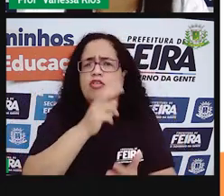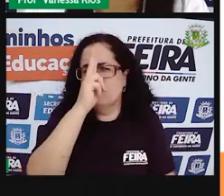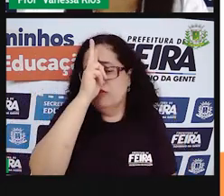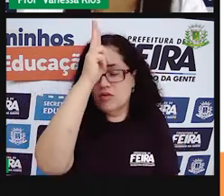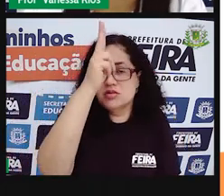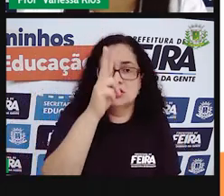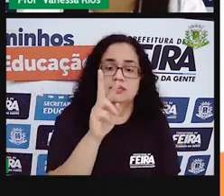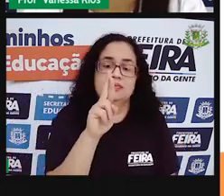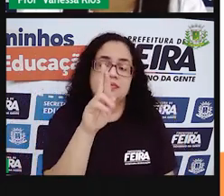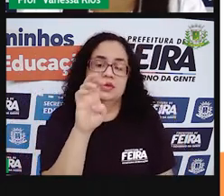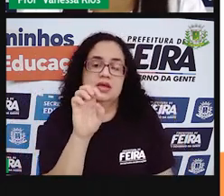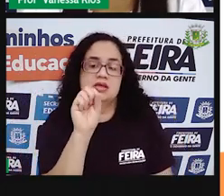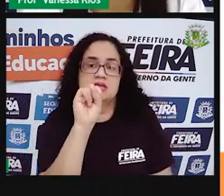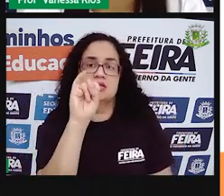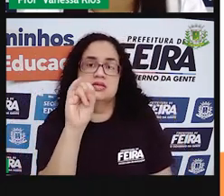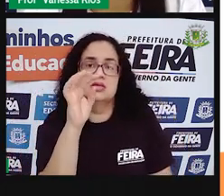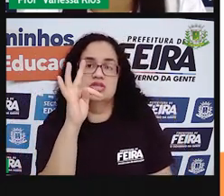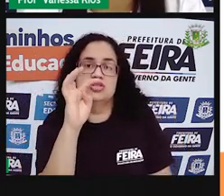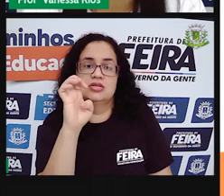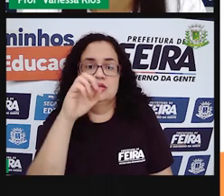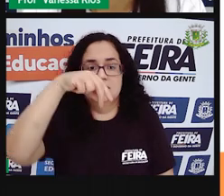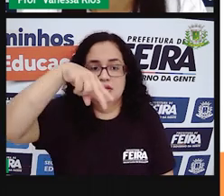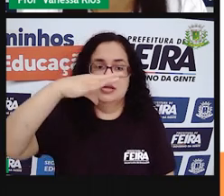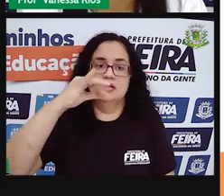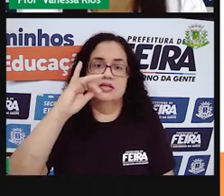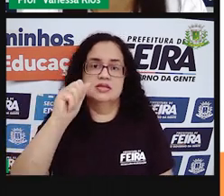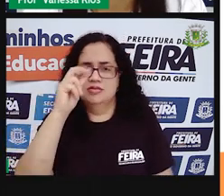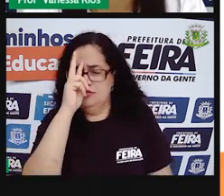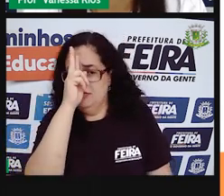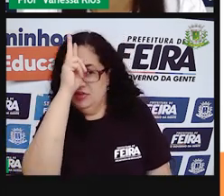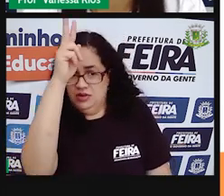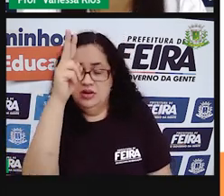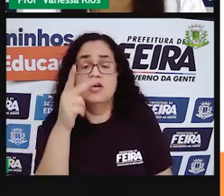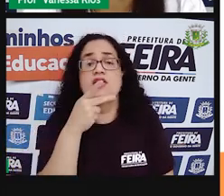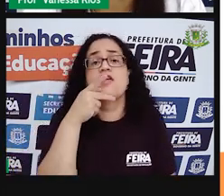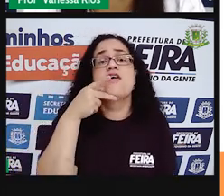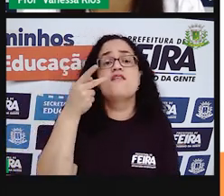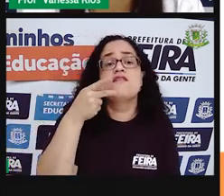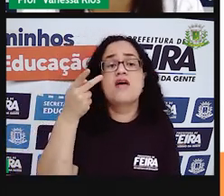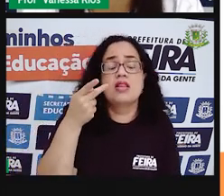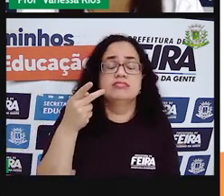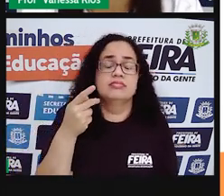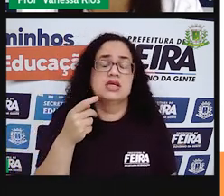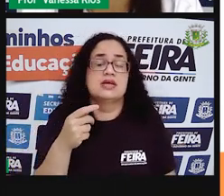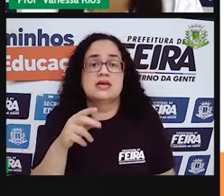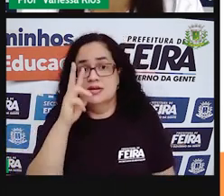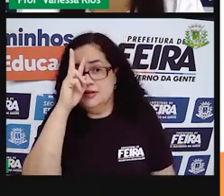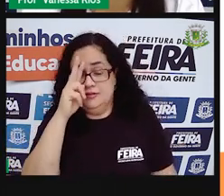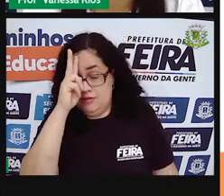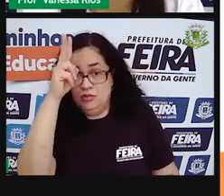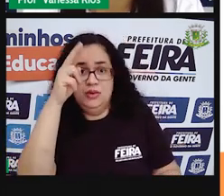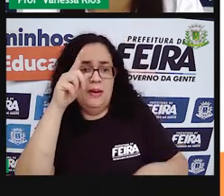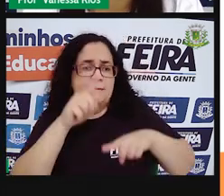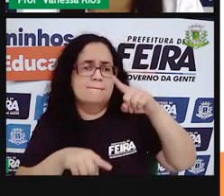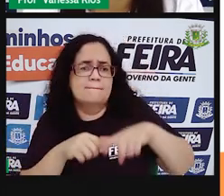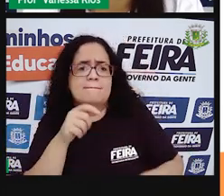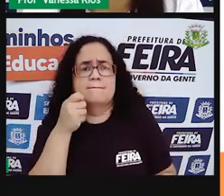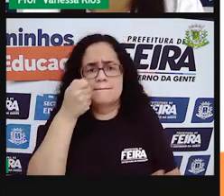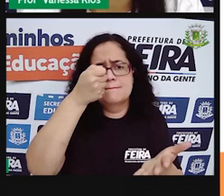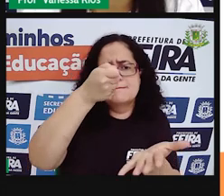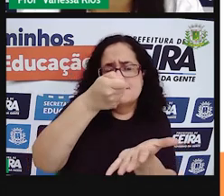pensar aí no que seria resistência. Quando a gente fala em resistência dos materiais e você pensa na